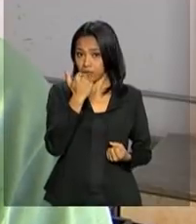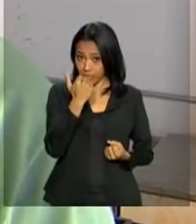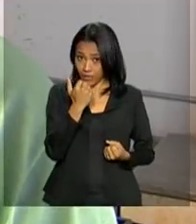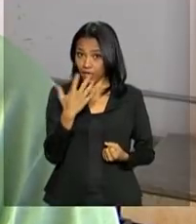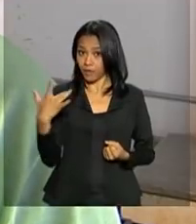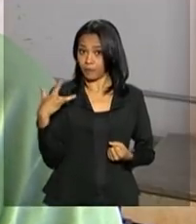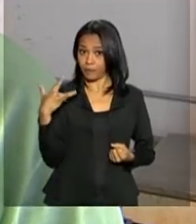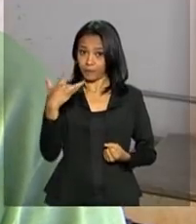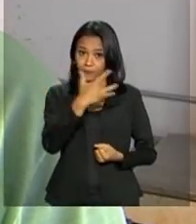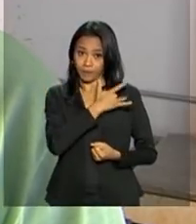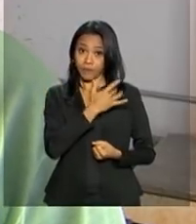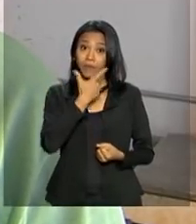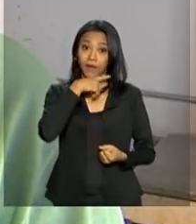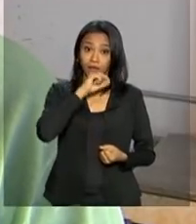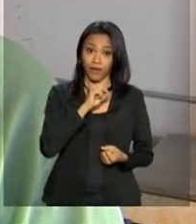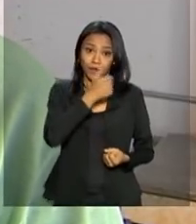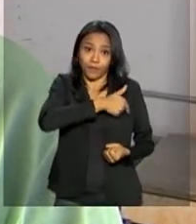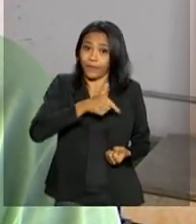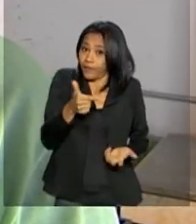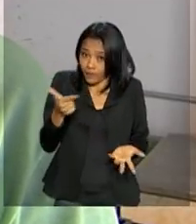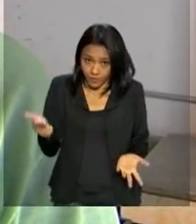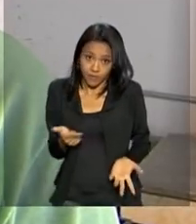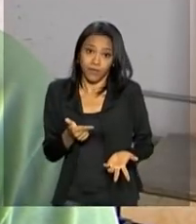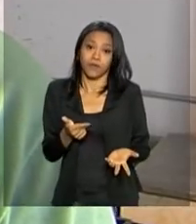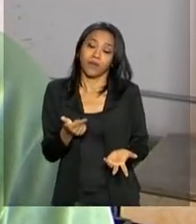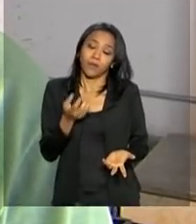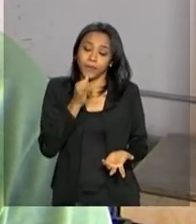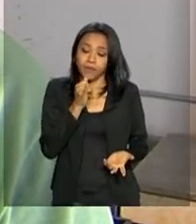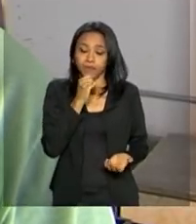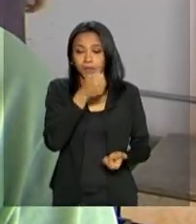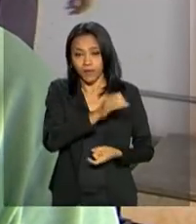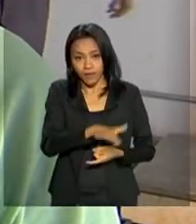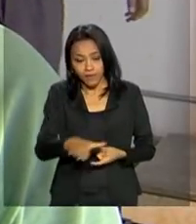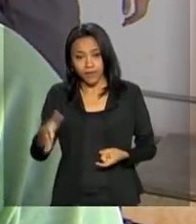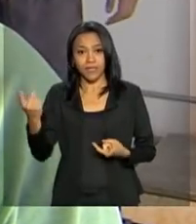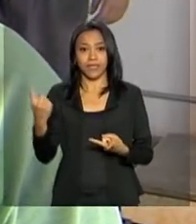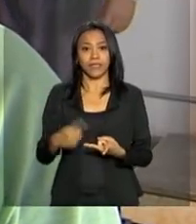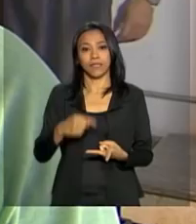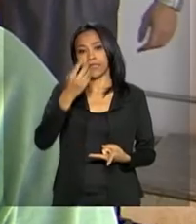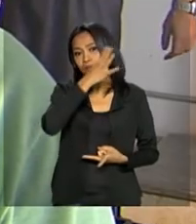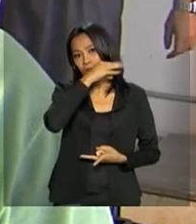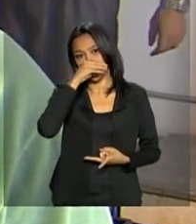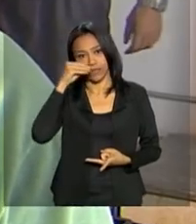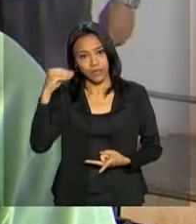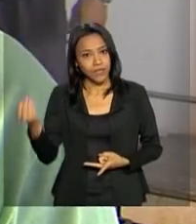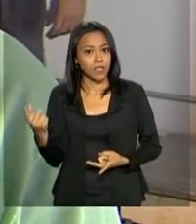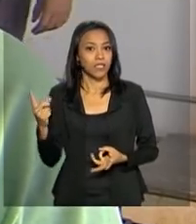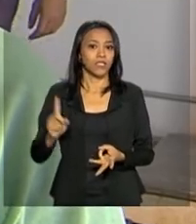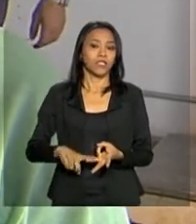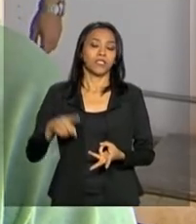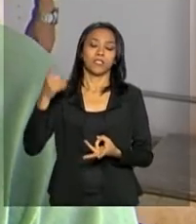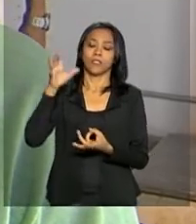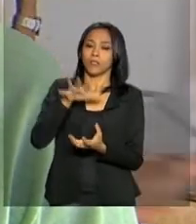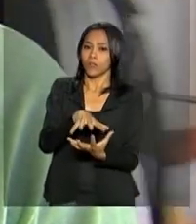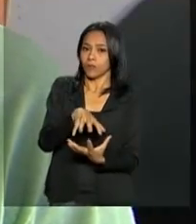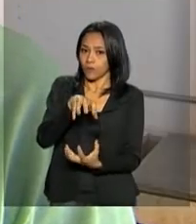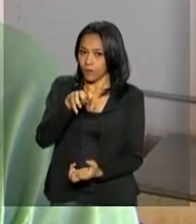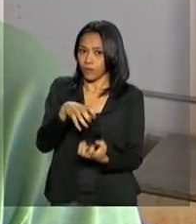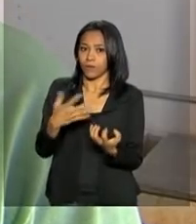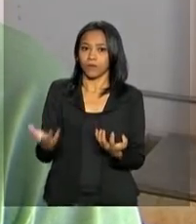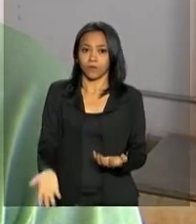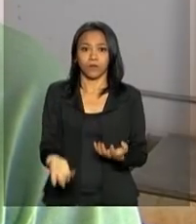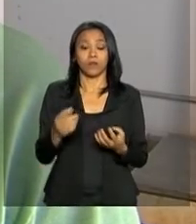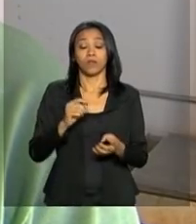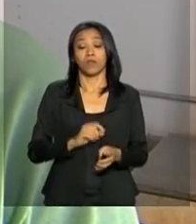vulnerabilidade social são crianças são adolescentes são idosos são